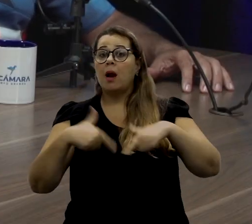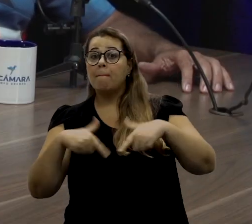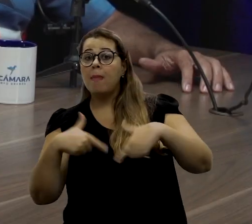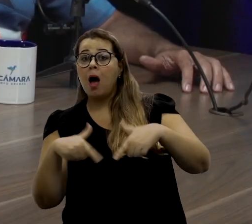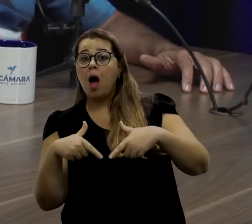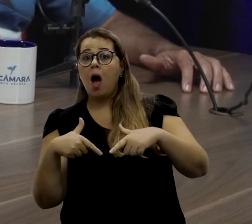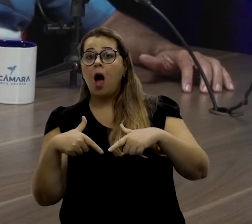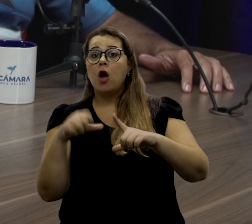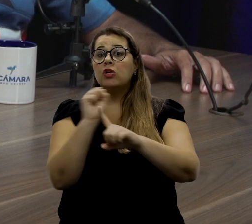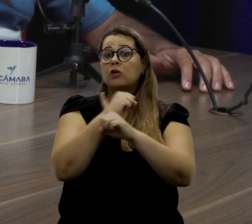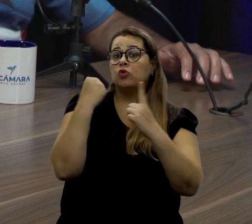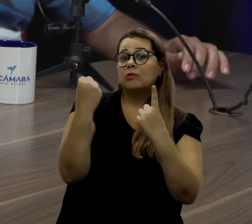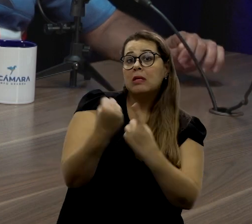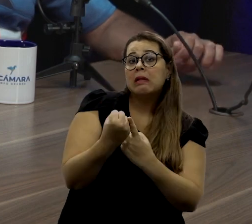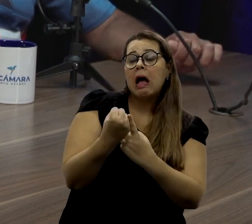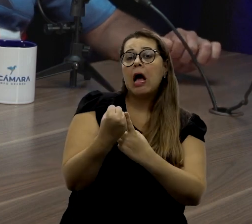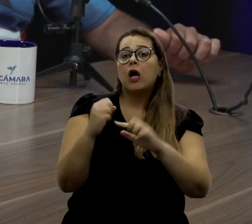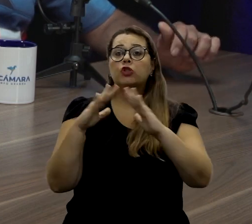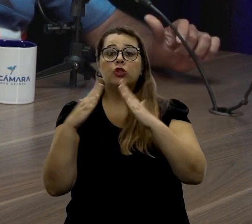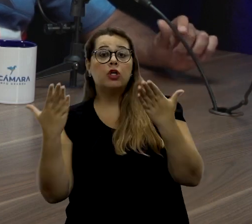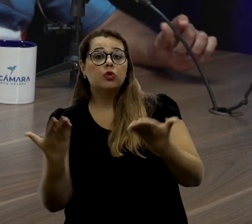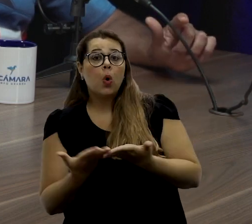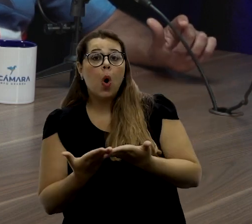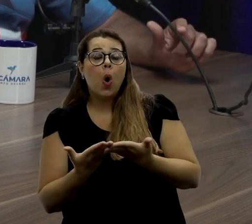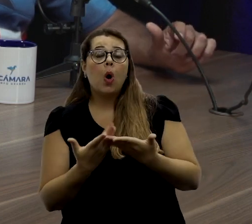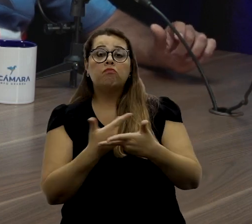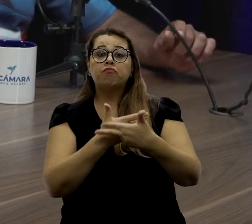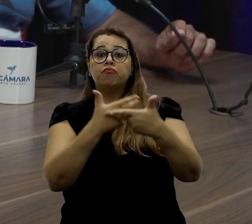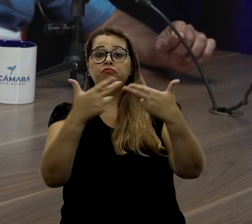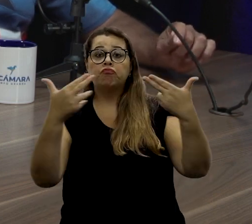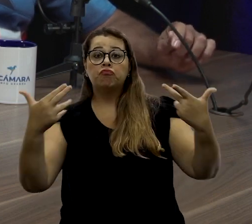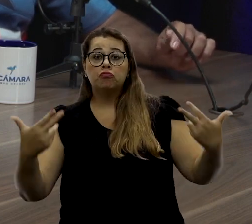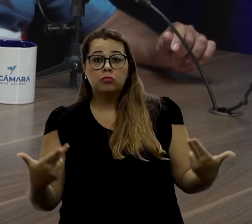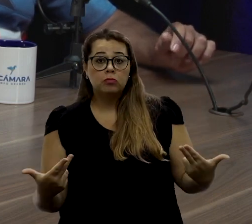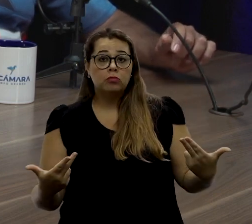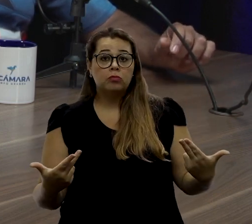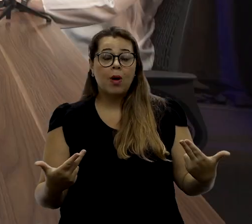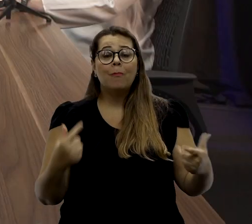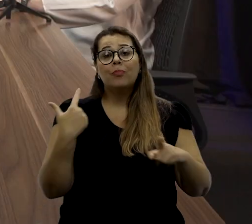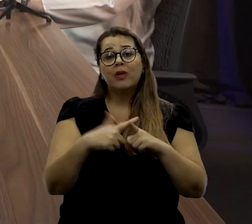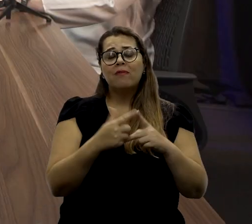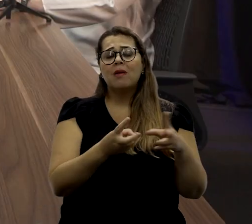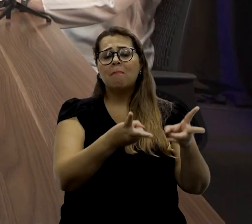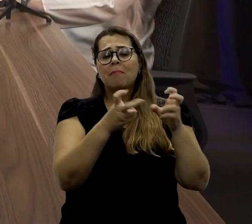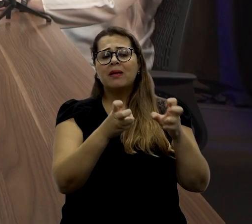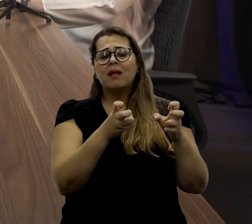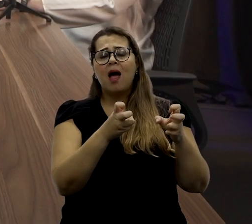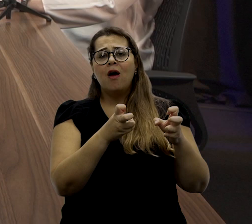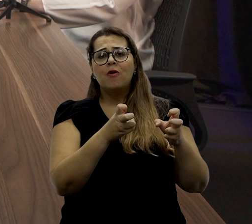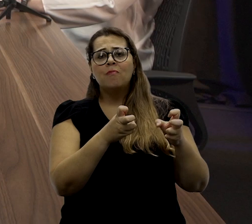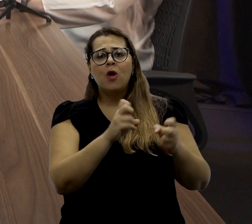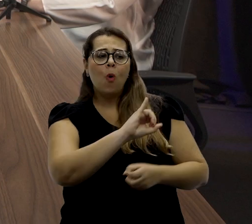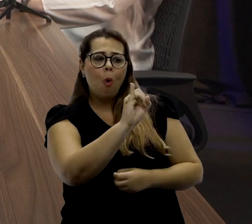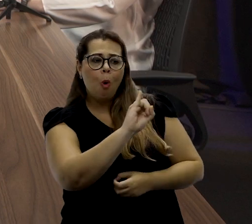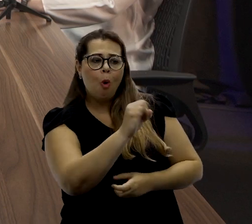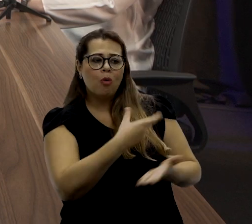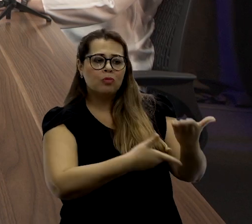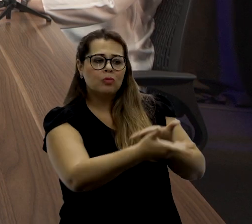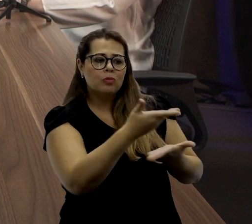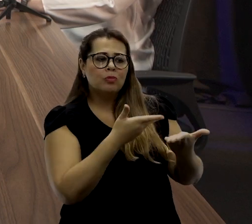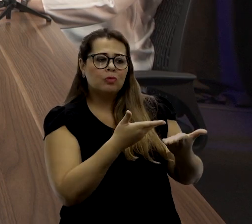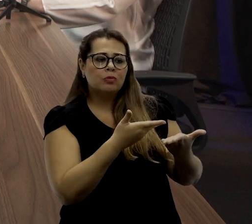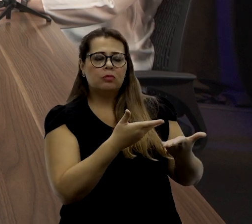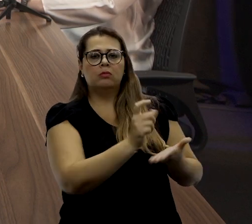de trabalho, na sociedade também, né? Porque às vezes é uma conversa, é uma troca, é um cumprimento com uma pessoa que vai fazer